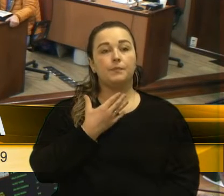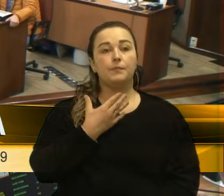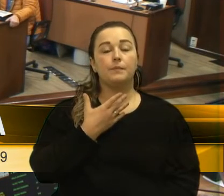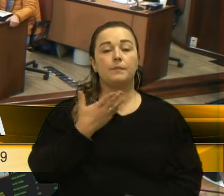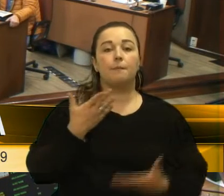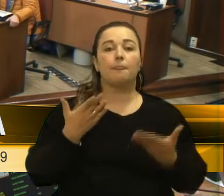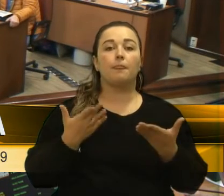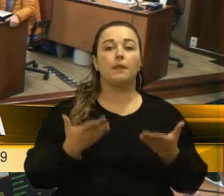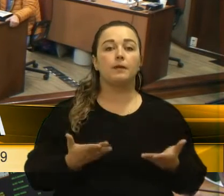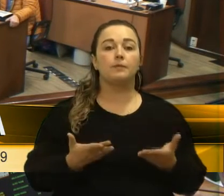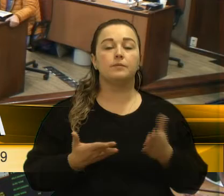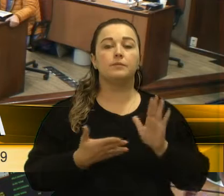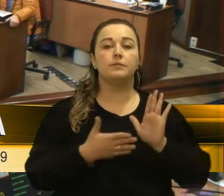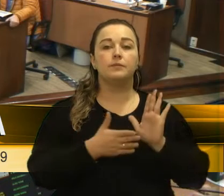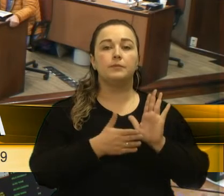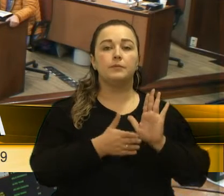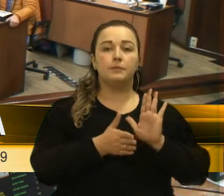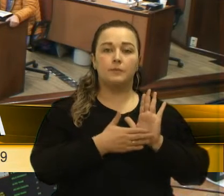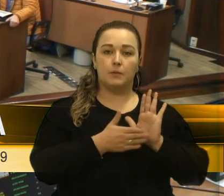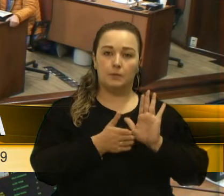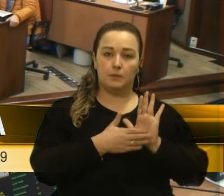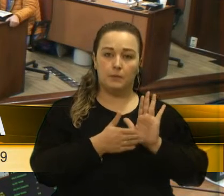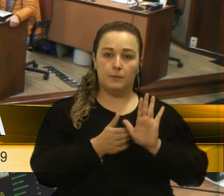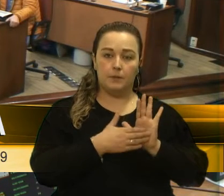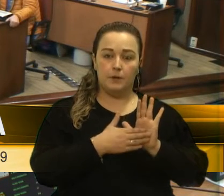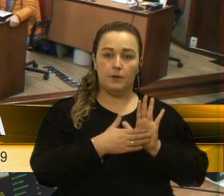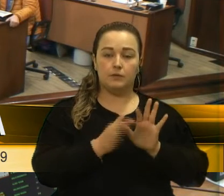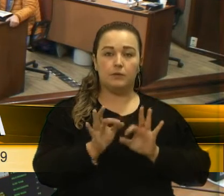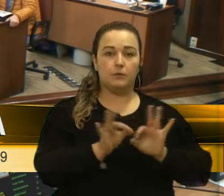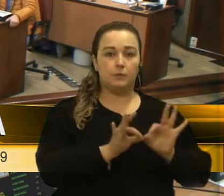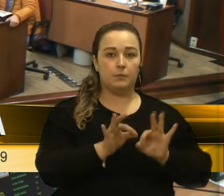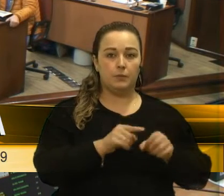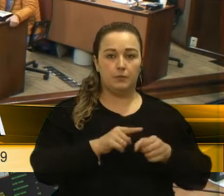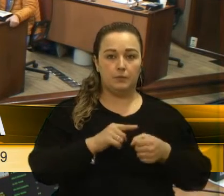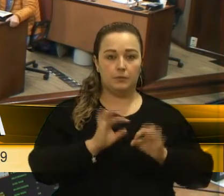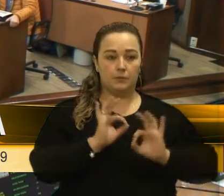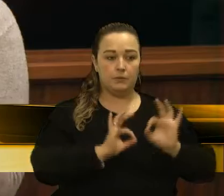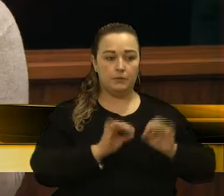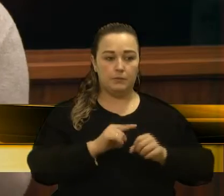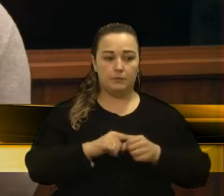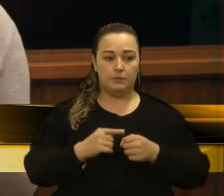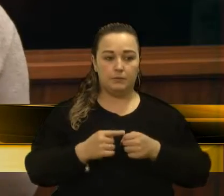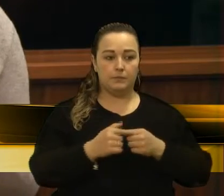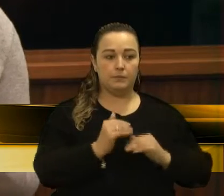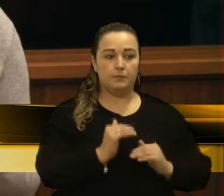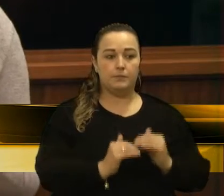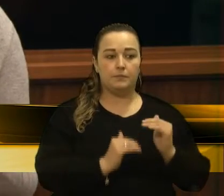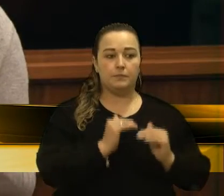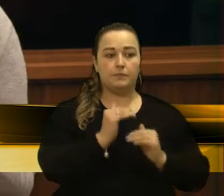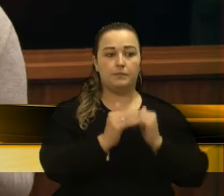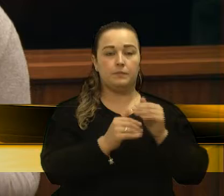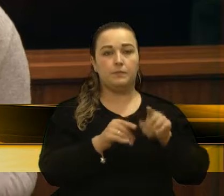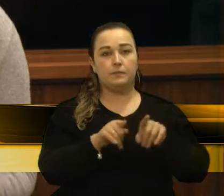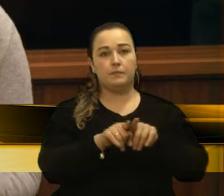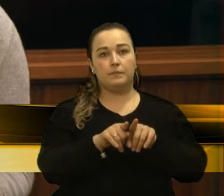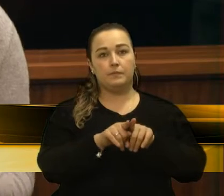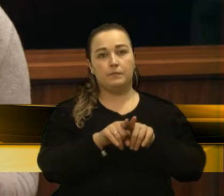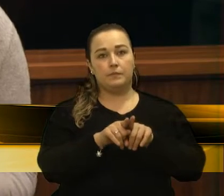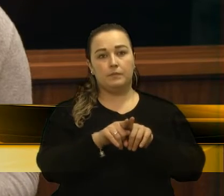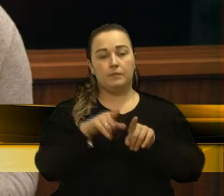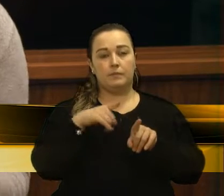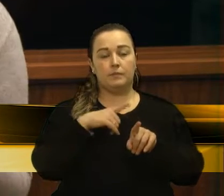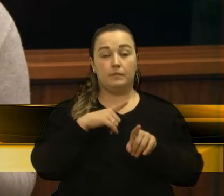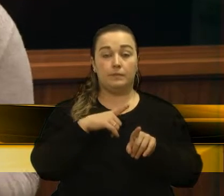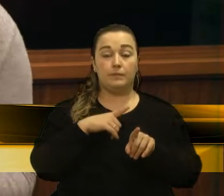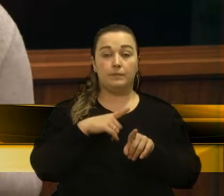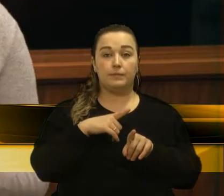esse plano diretor, né, foi um projeto, talvez, um projeto que mais exigiu um trabalho pessoal, né, do